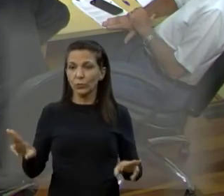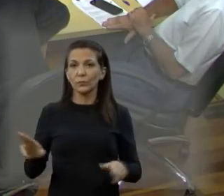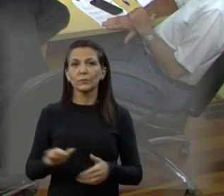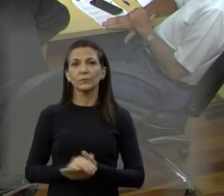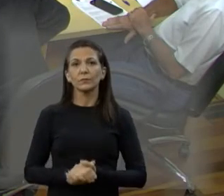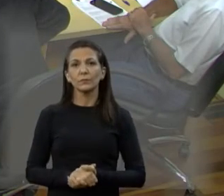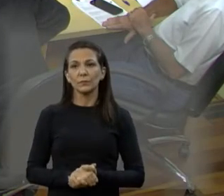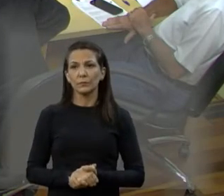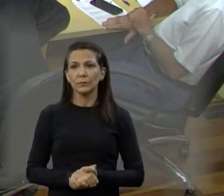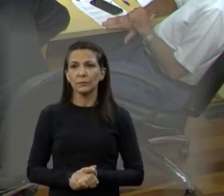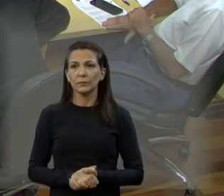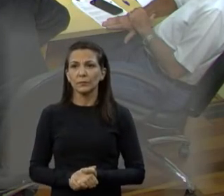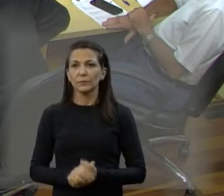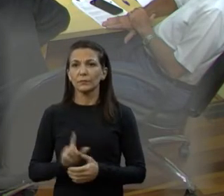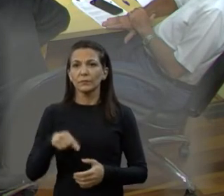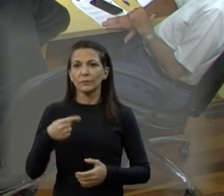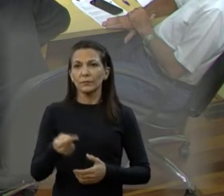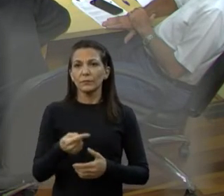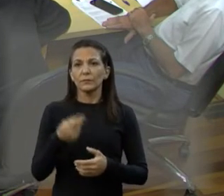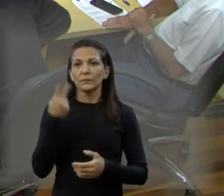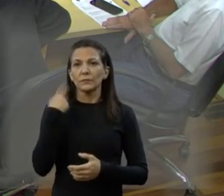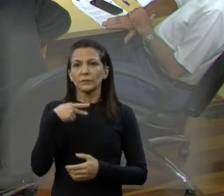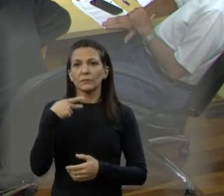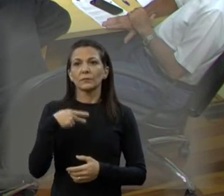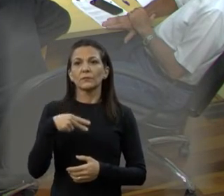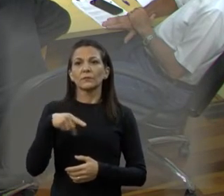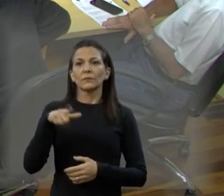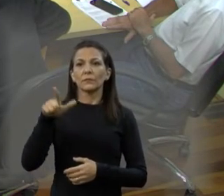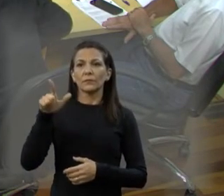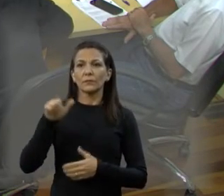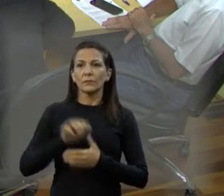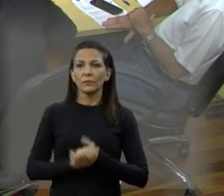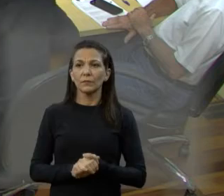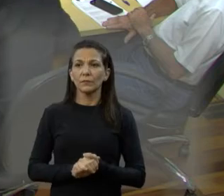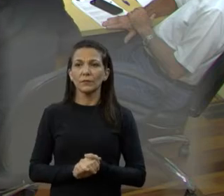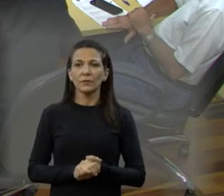obrigado vereador com a palavra vereadora Luna Méier